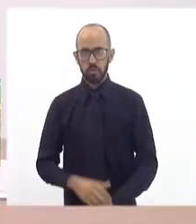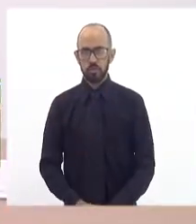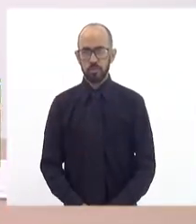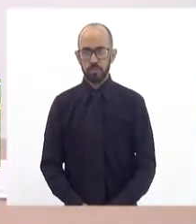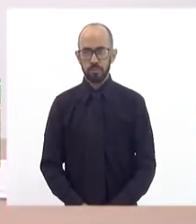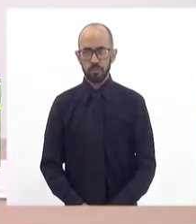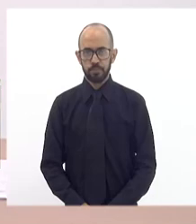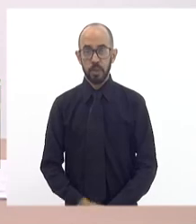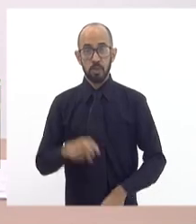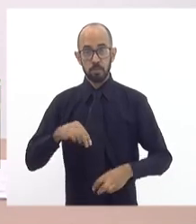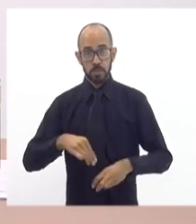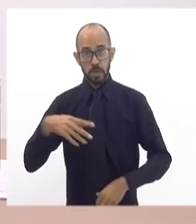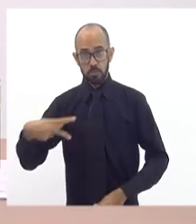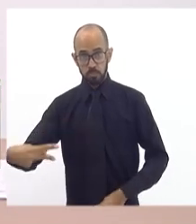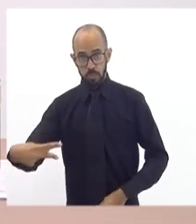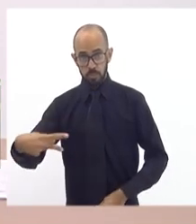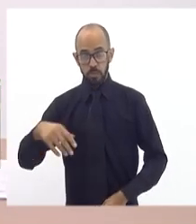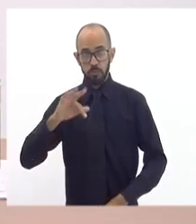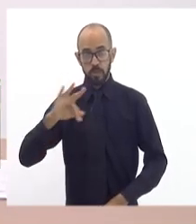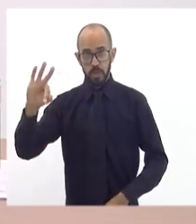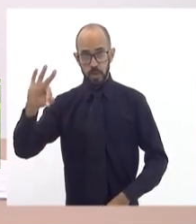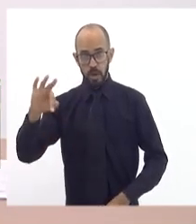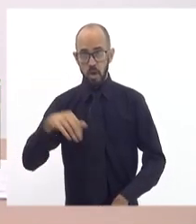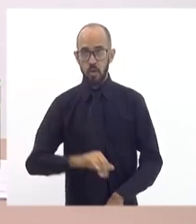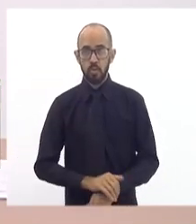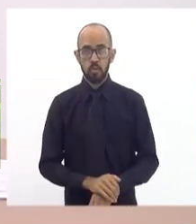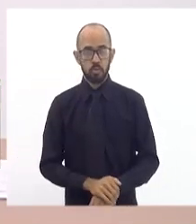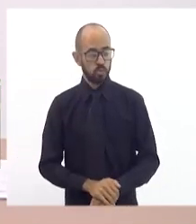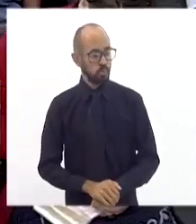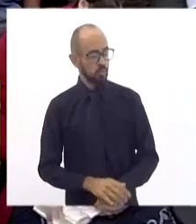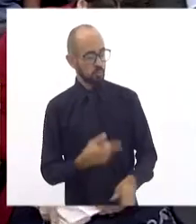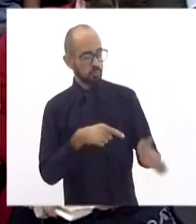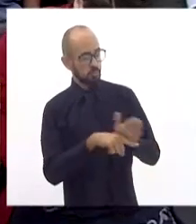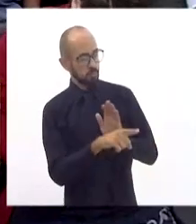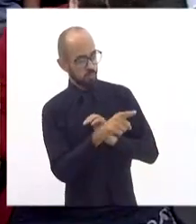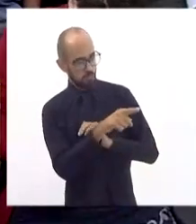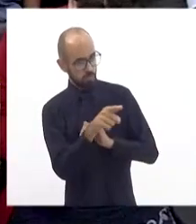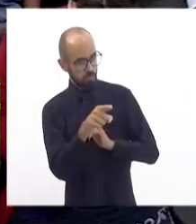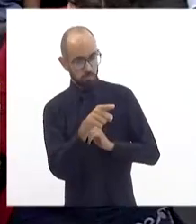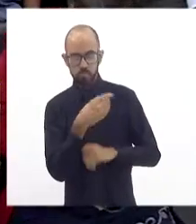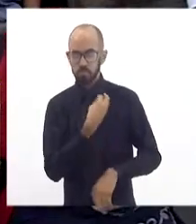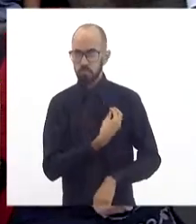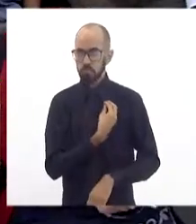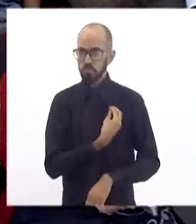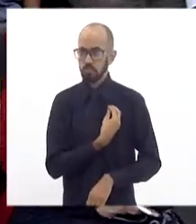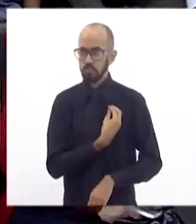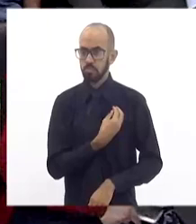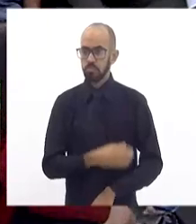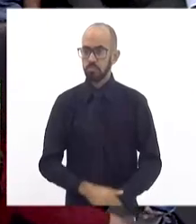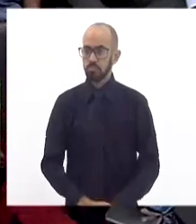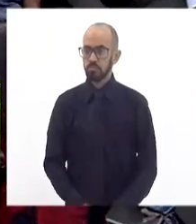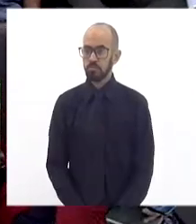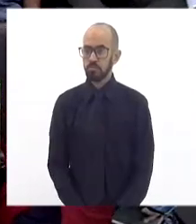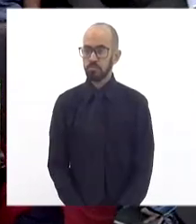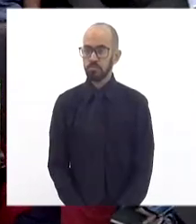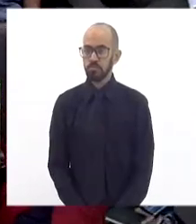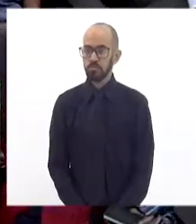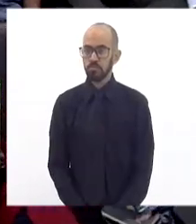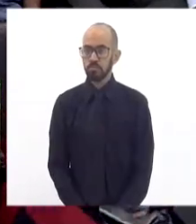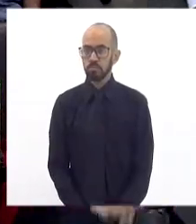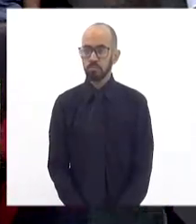o Ministério Público Federal Dr Jaime se encontra presente em e vai transar mas vai chegar